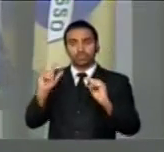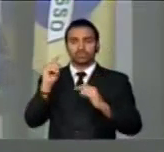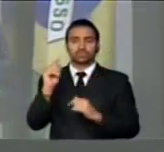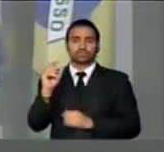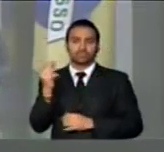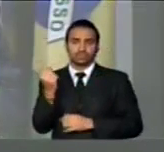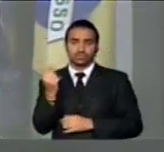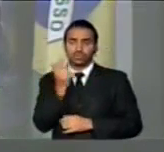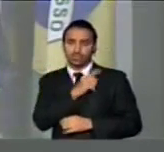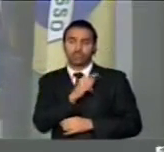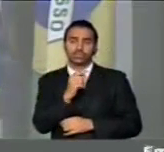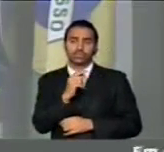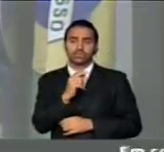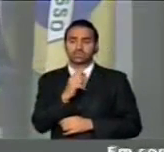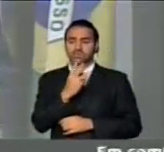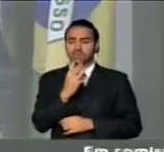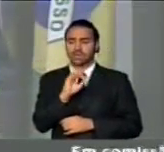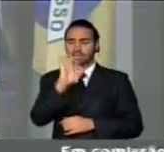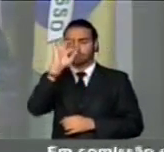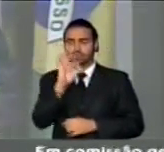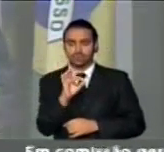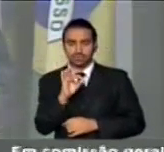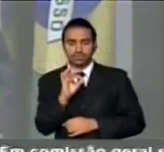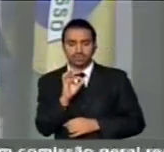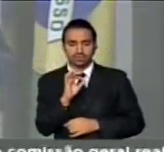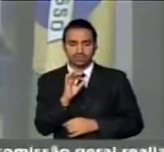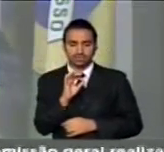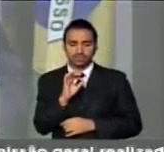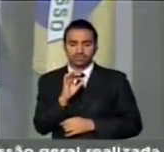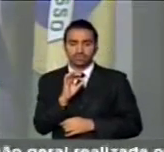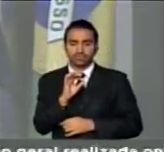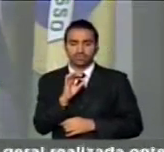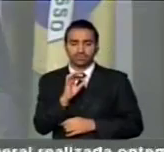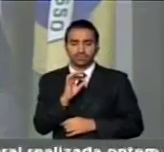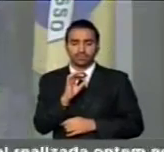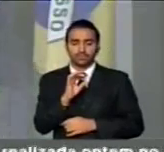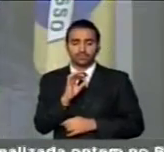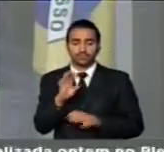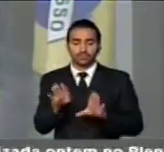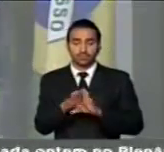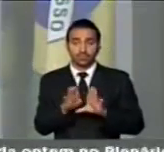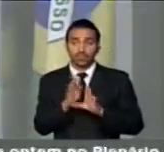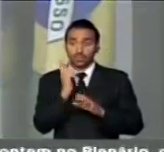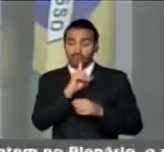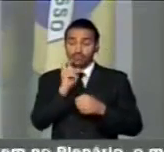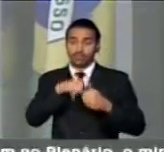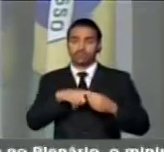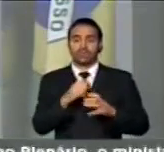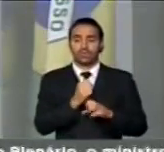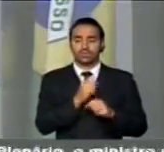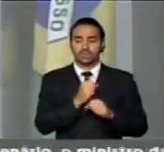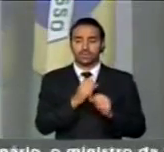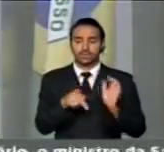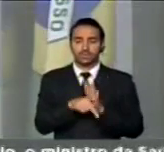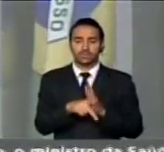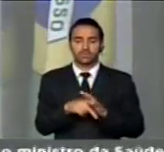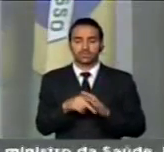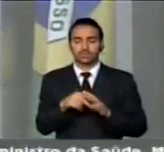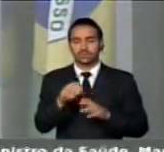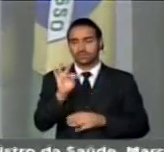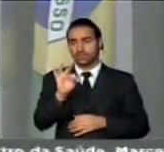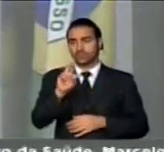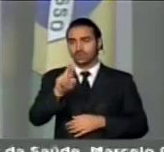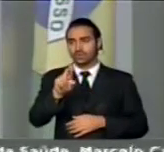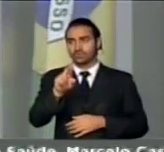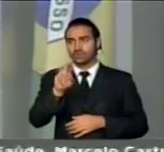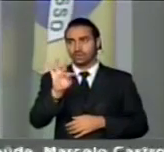conseguimos reduzir aí em 30% o que estava se cortando e conseguimos recompor o orçamento dos tribunais regionais